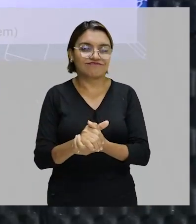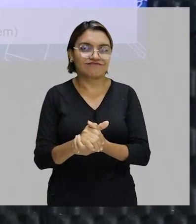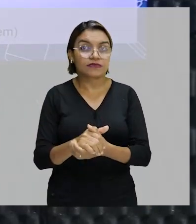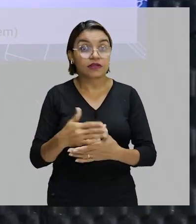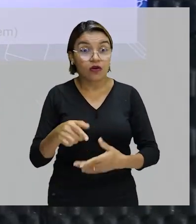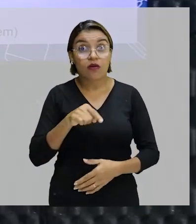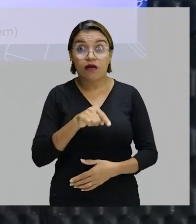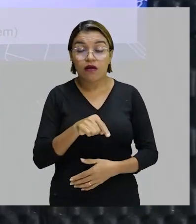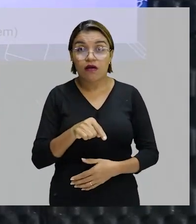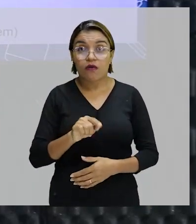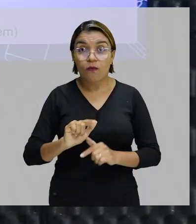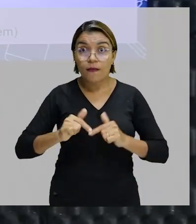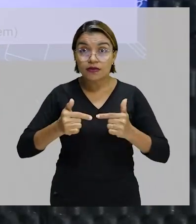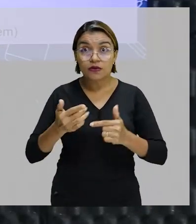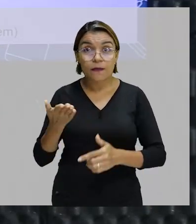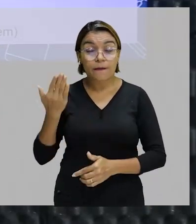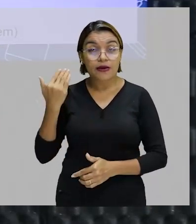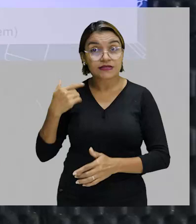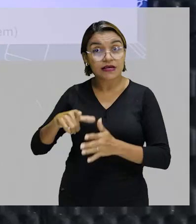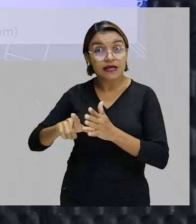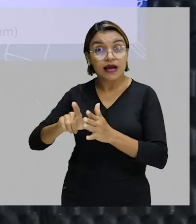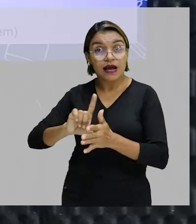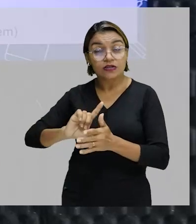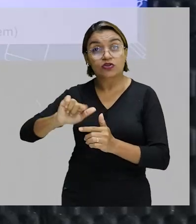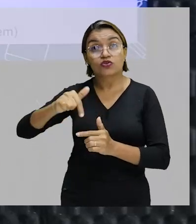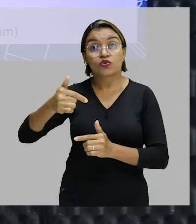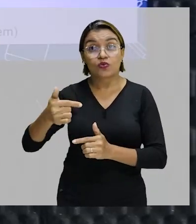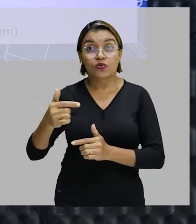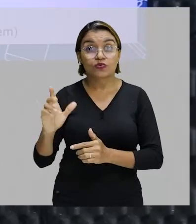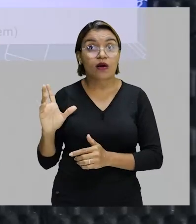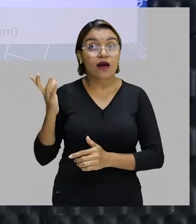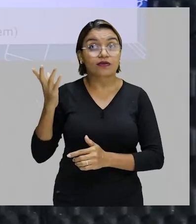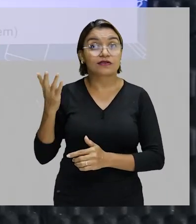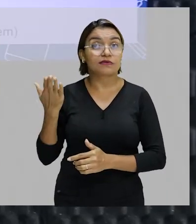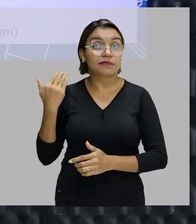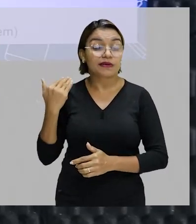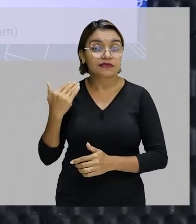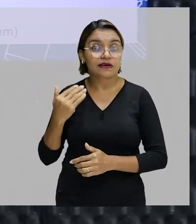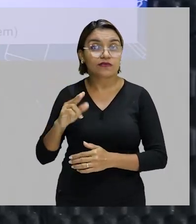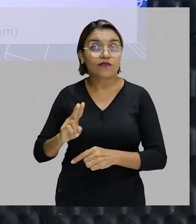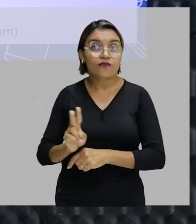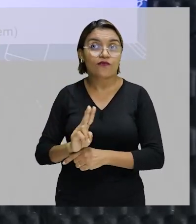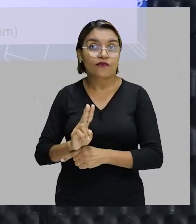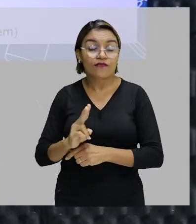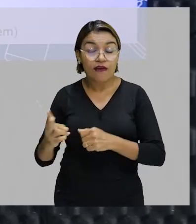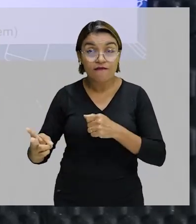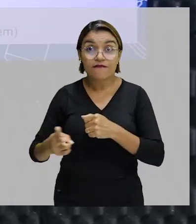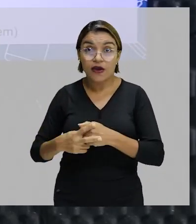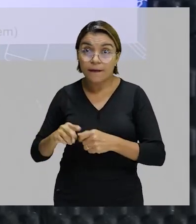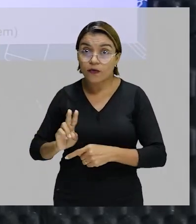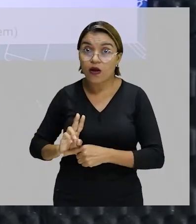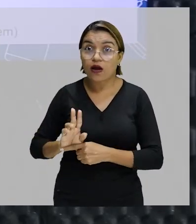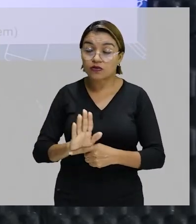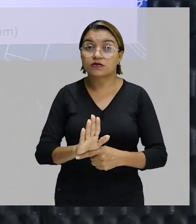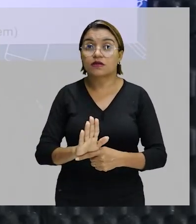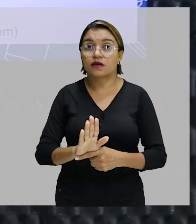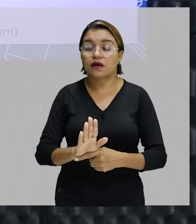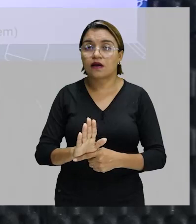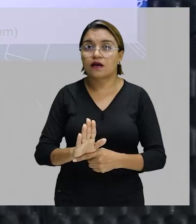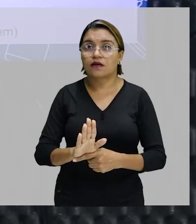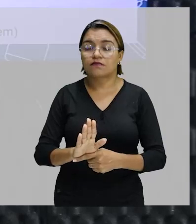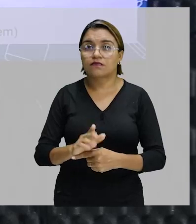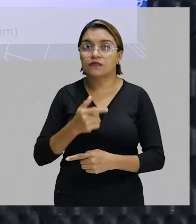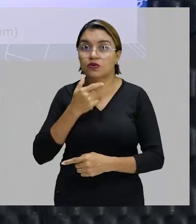uma ação passada que ocorreu antes de um outro evento passado. Verbo auxiliar, não em inglês, verbo principal